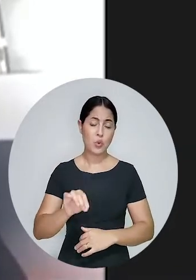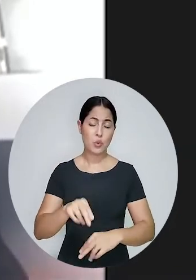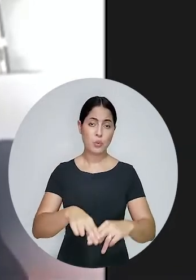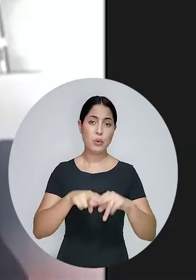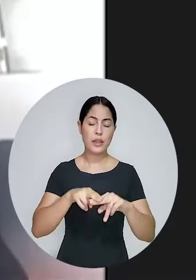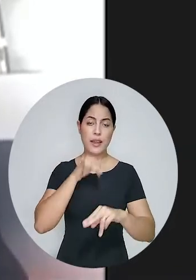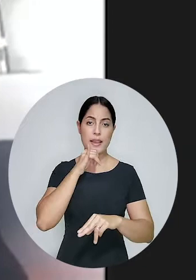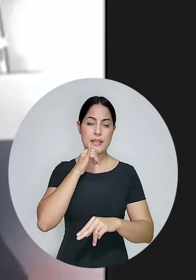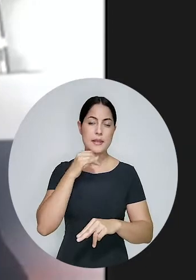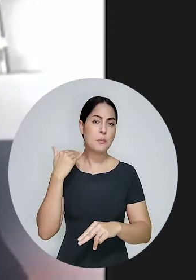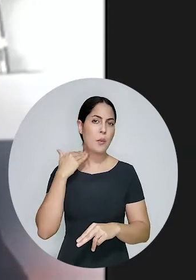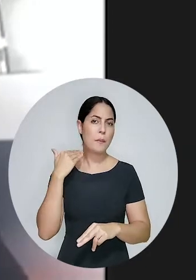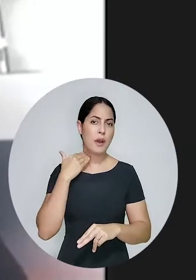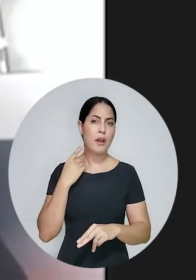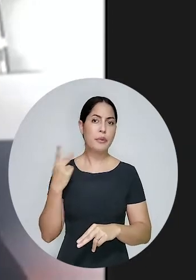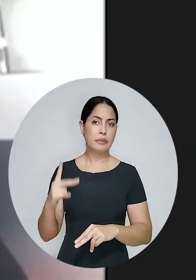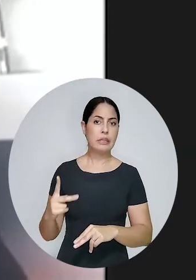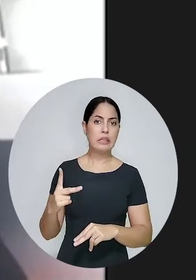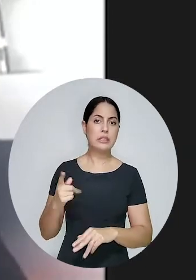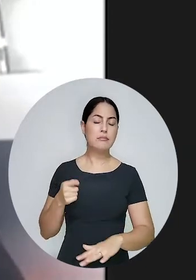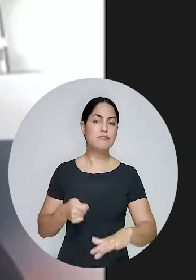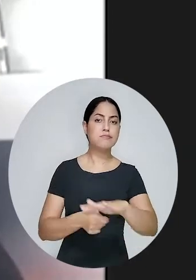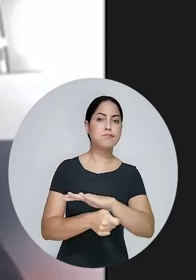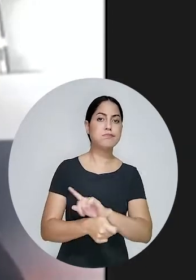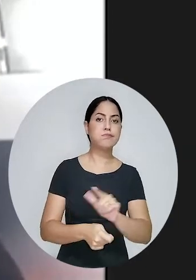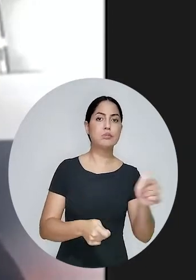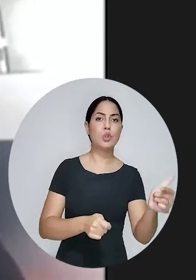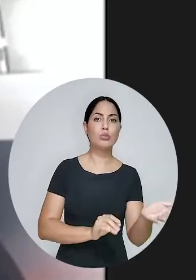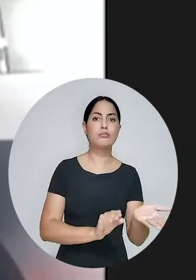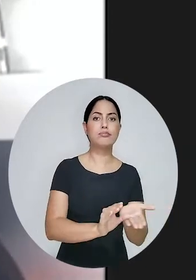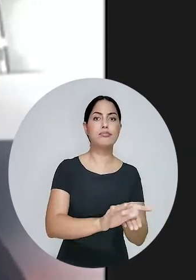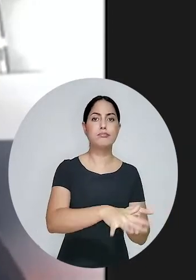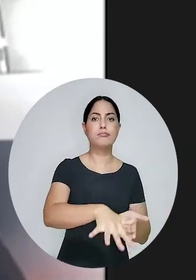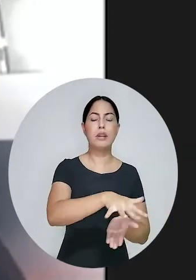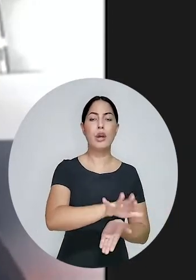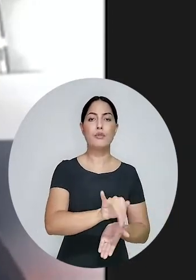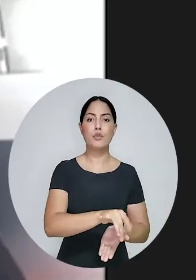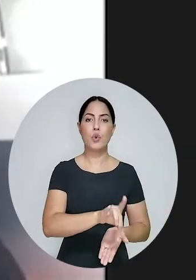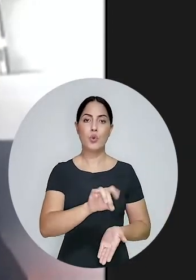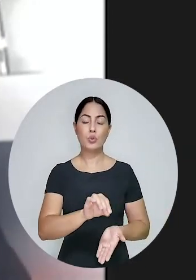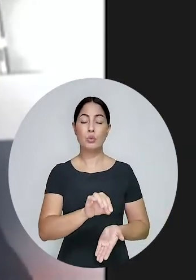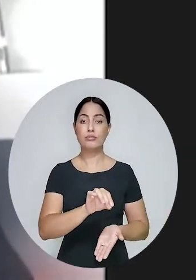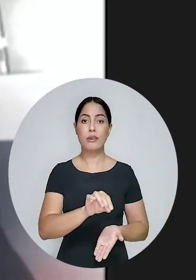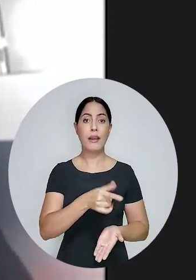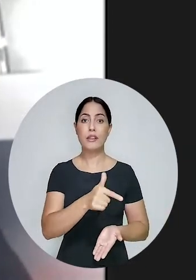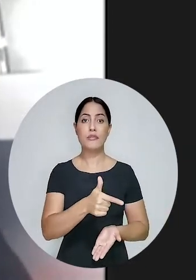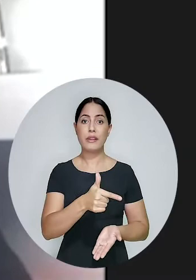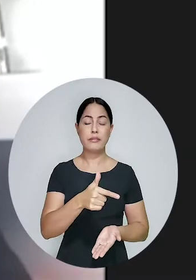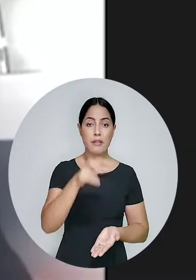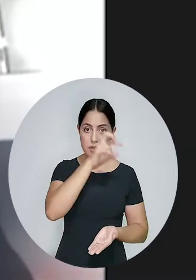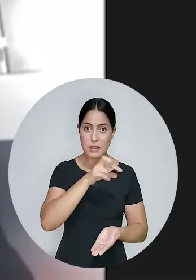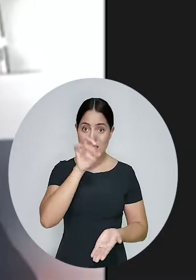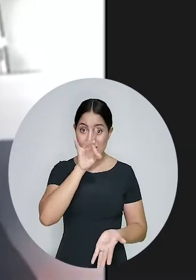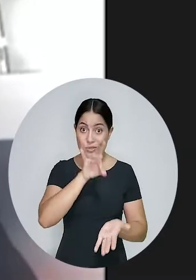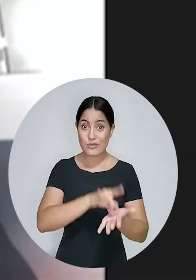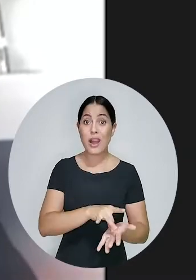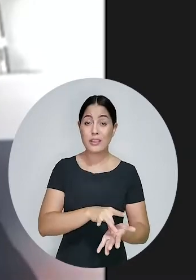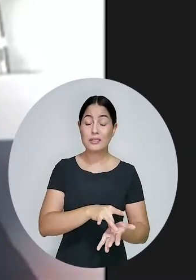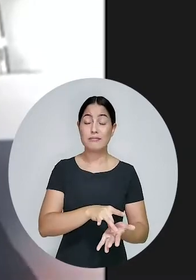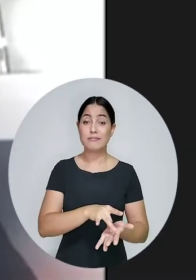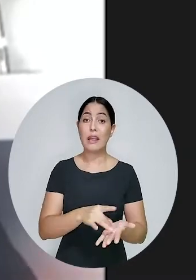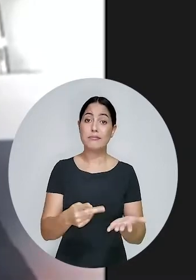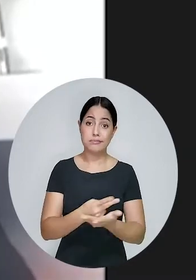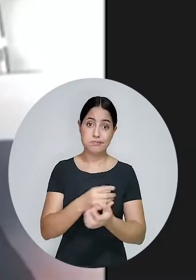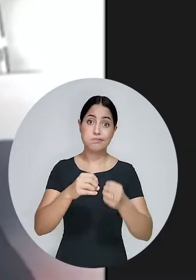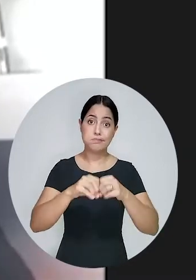fundos não vão ter a fiscalização adequada, né? E plataformas de investimento, então, se você, por